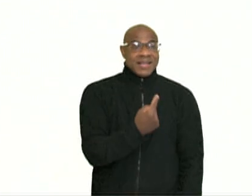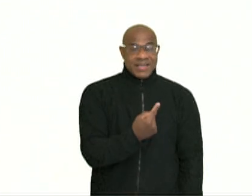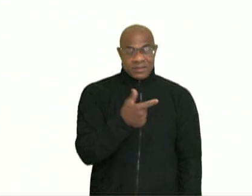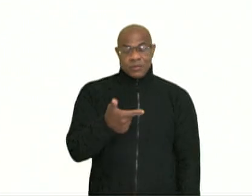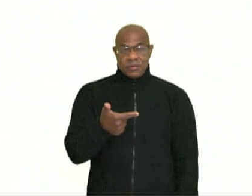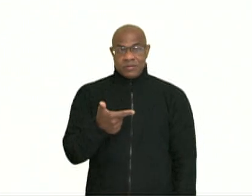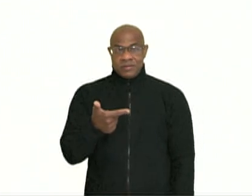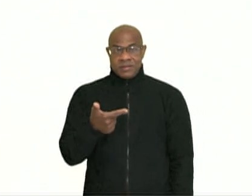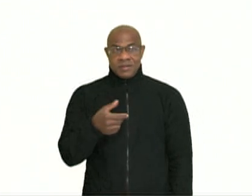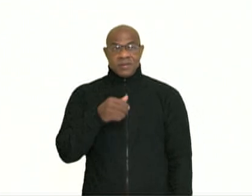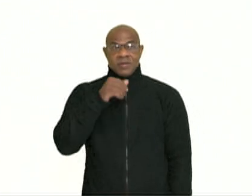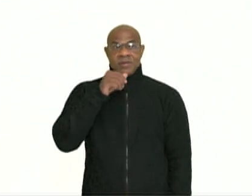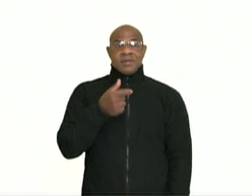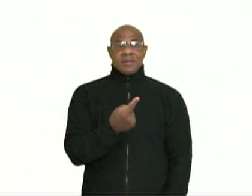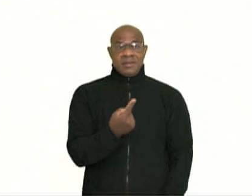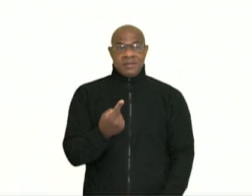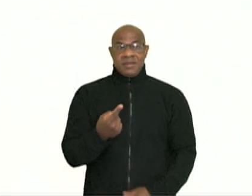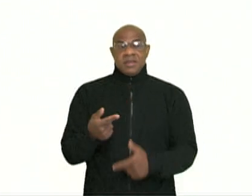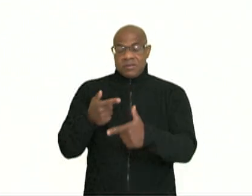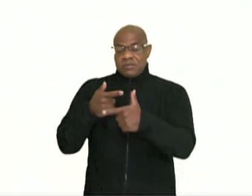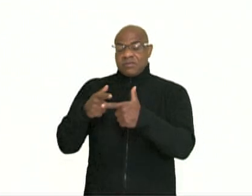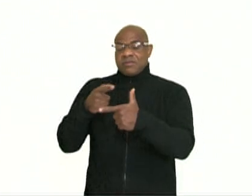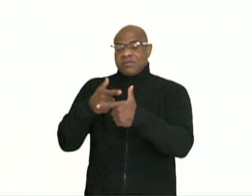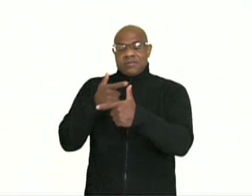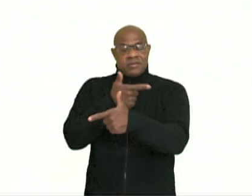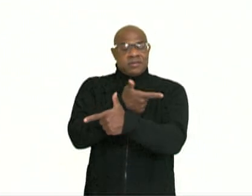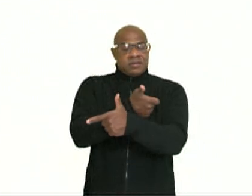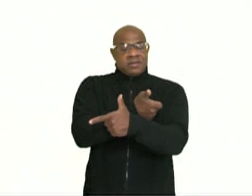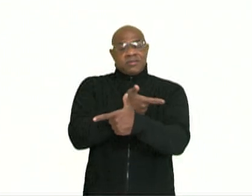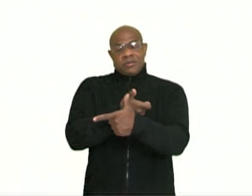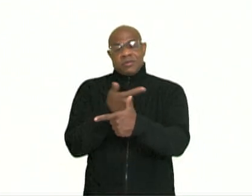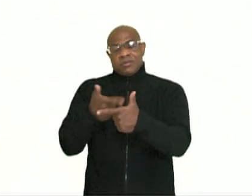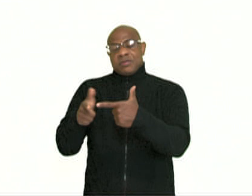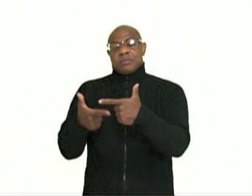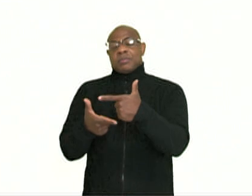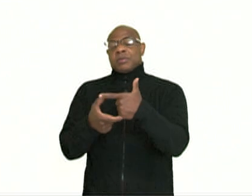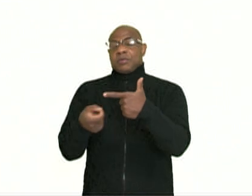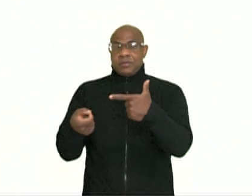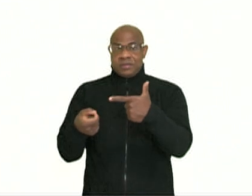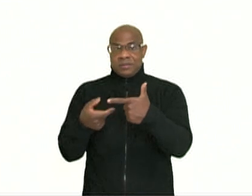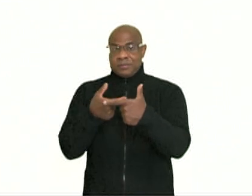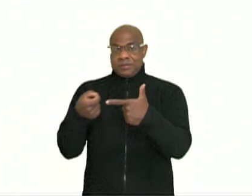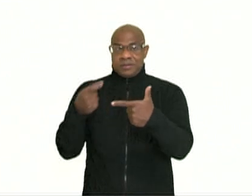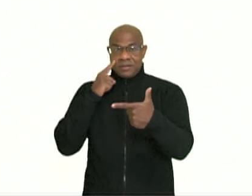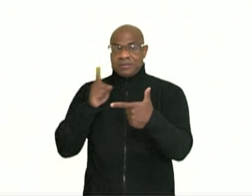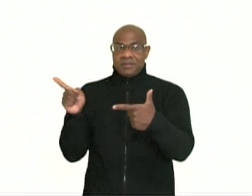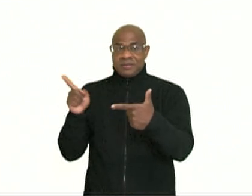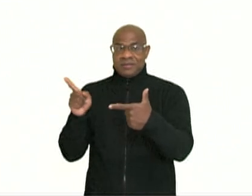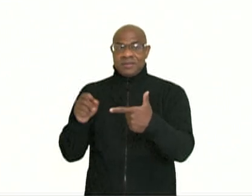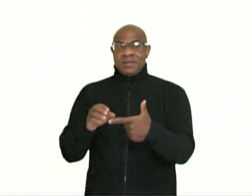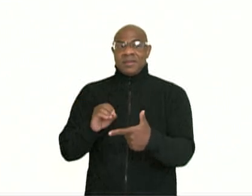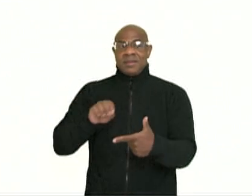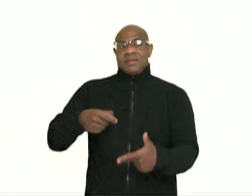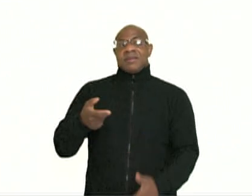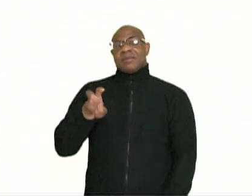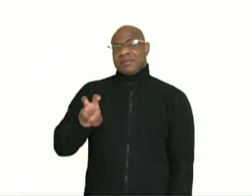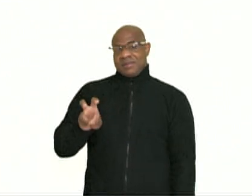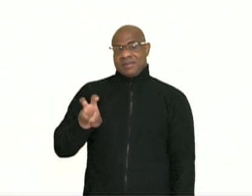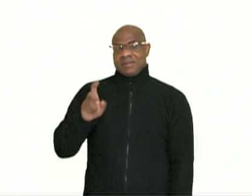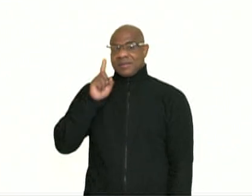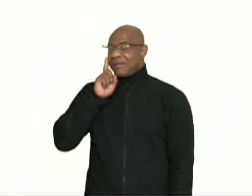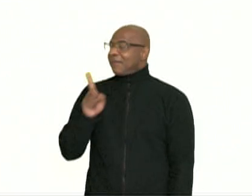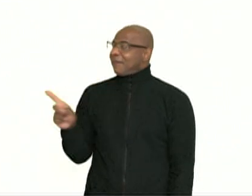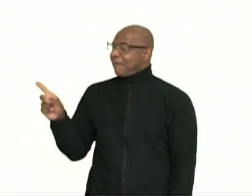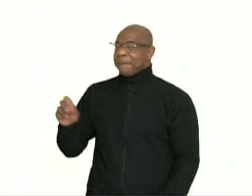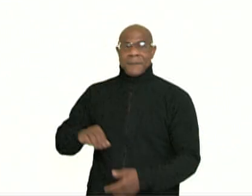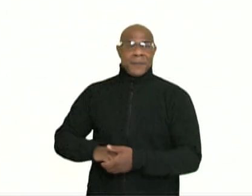Então, 112 dividido por 200, 0,56. Então, 56% são responsáveis, mais da